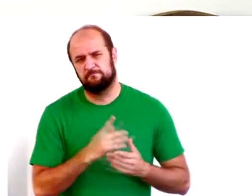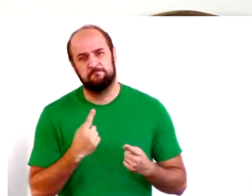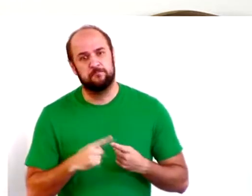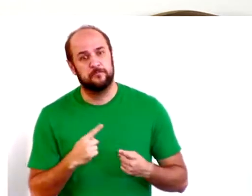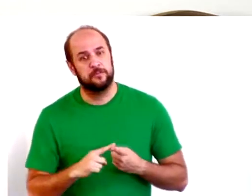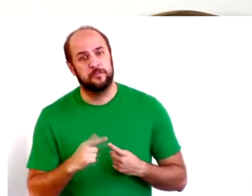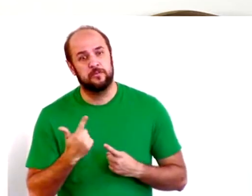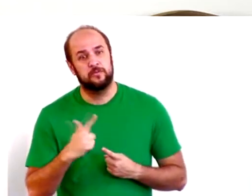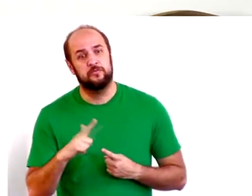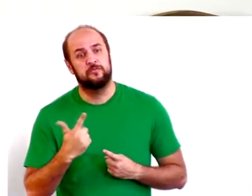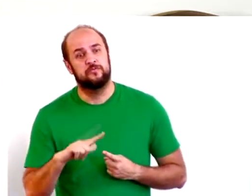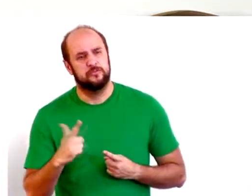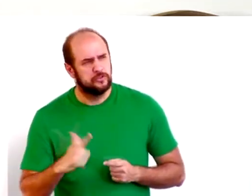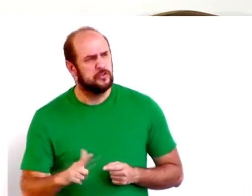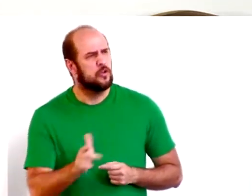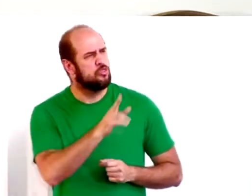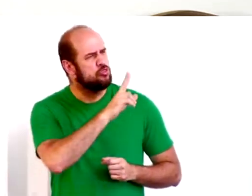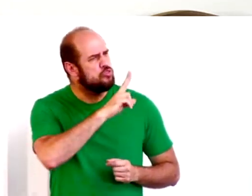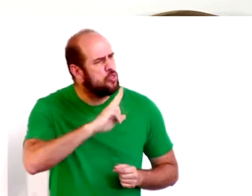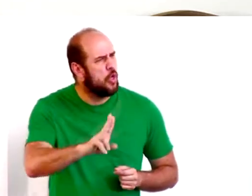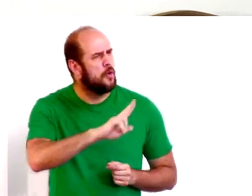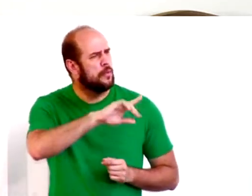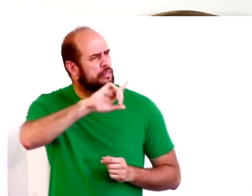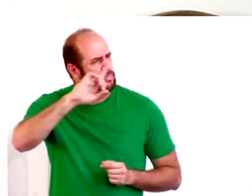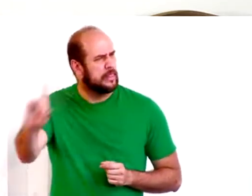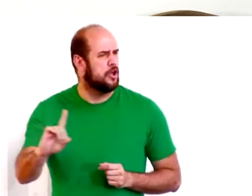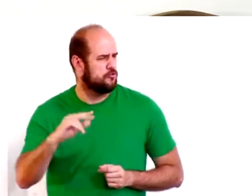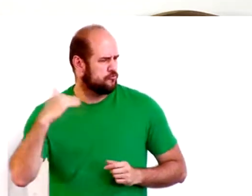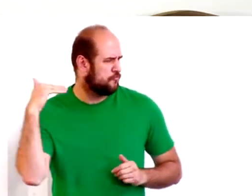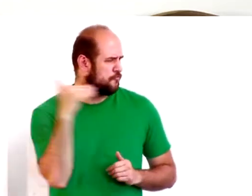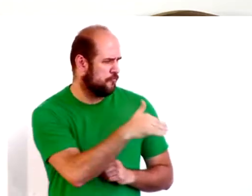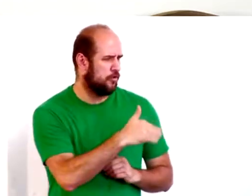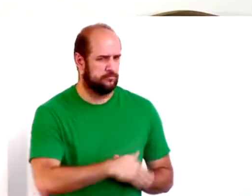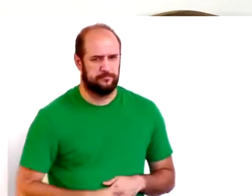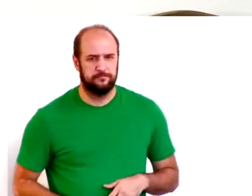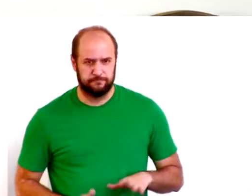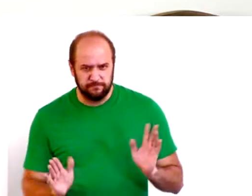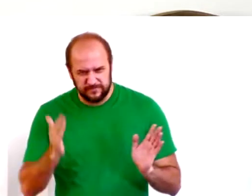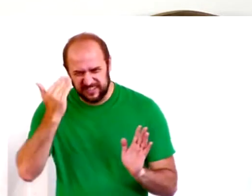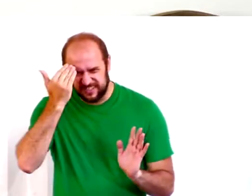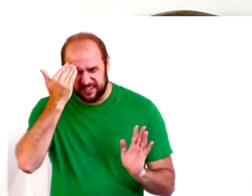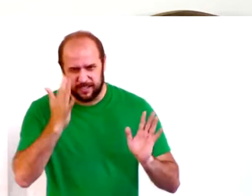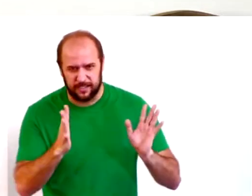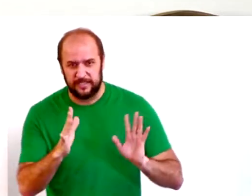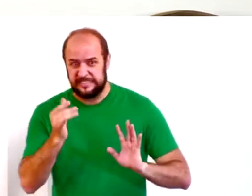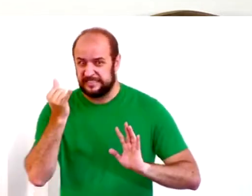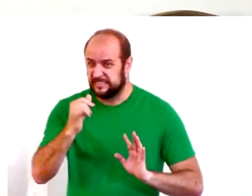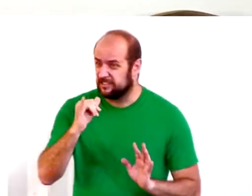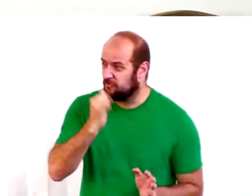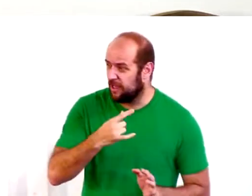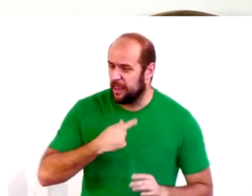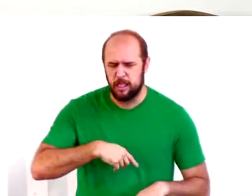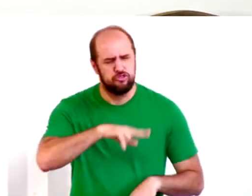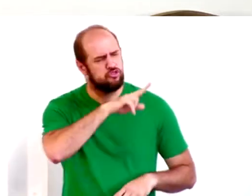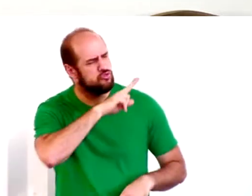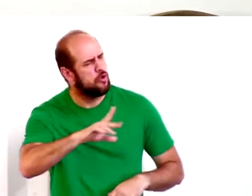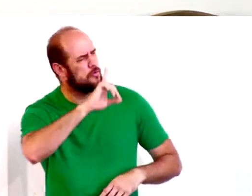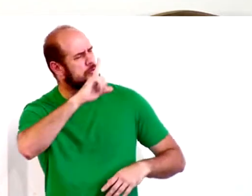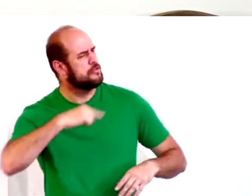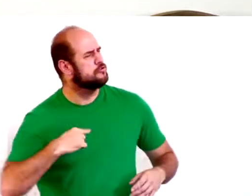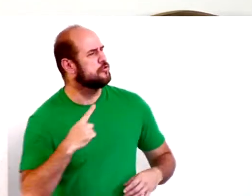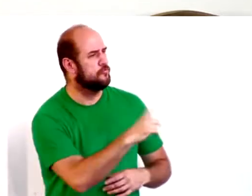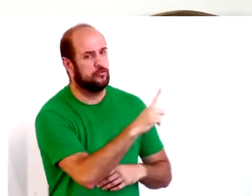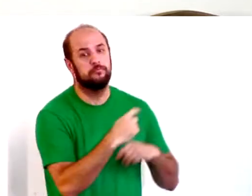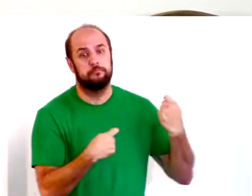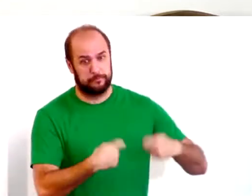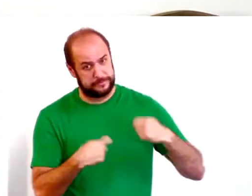não tinha dito, em nome de Deus eu vou. Então cada vez que se colocava o nome de Deus no meio, era como se dissesse, olha não,